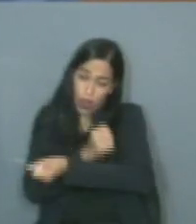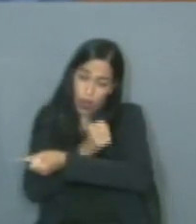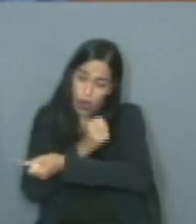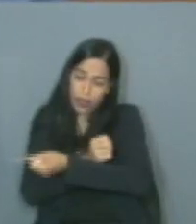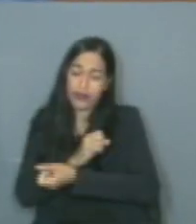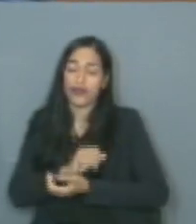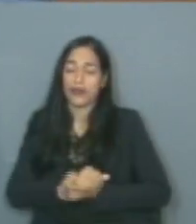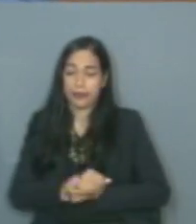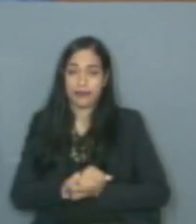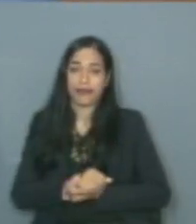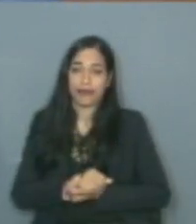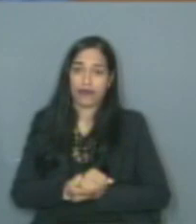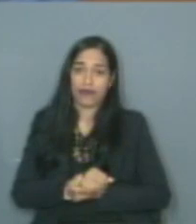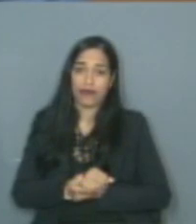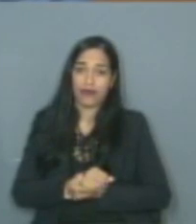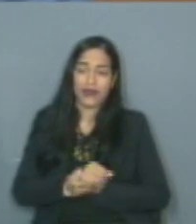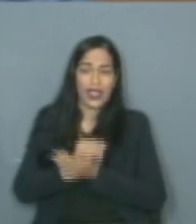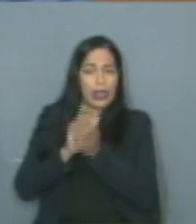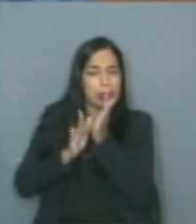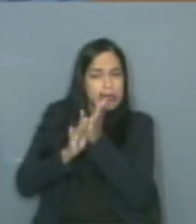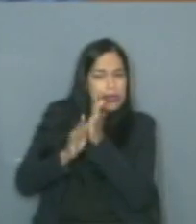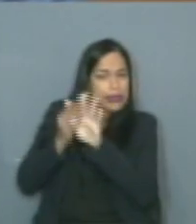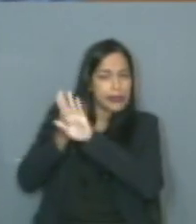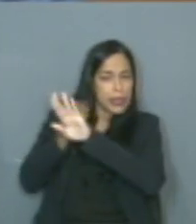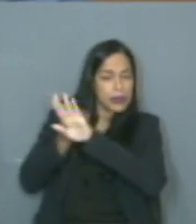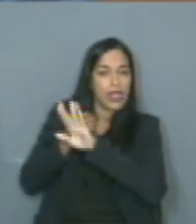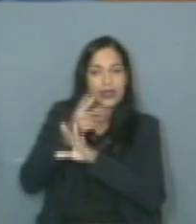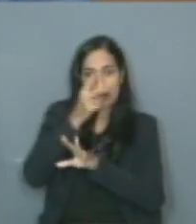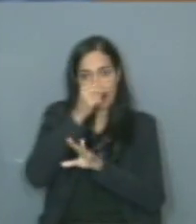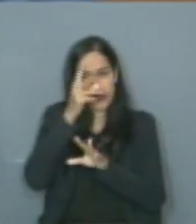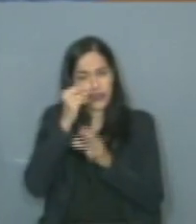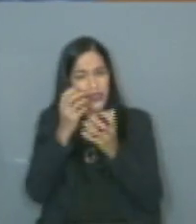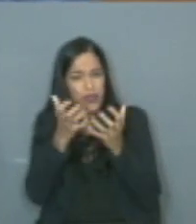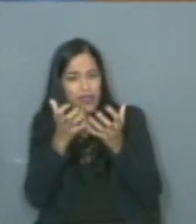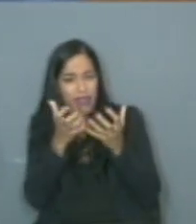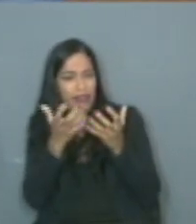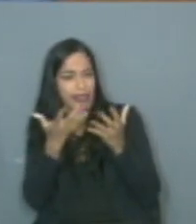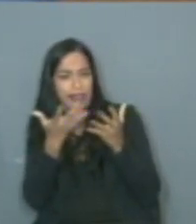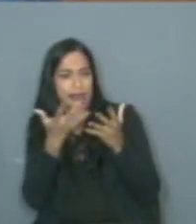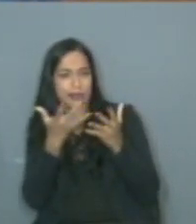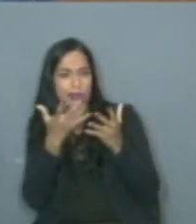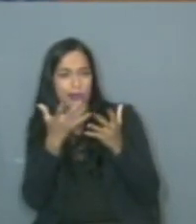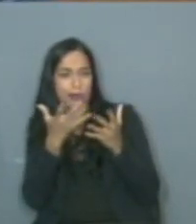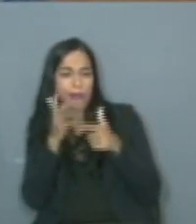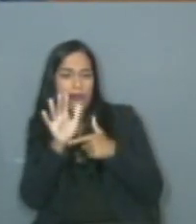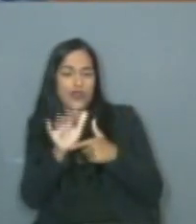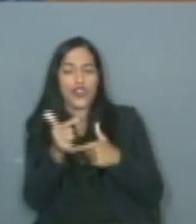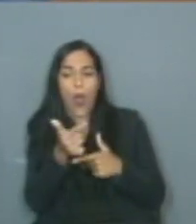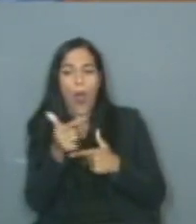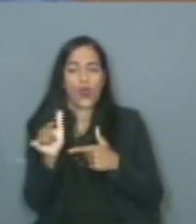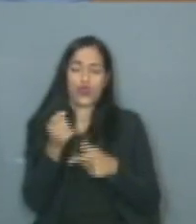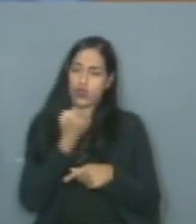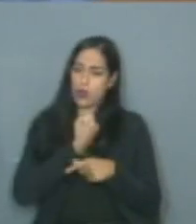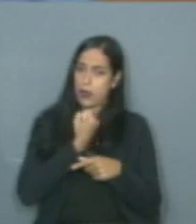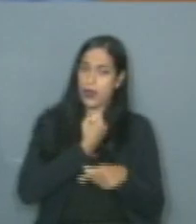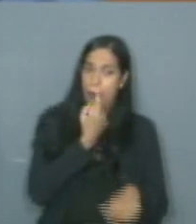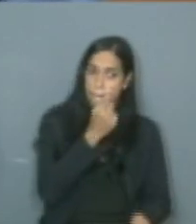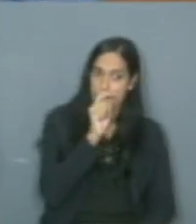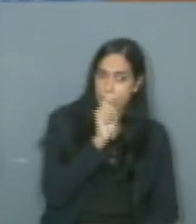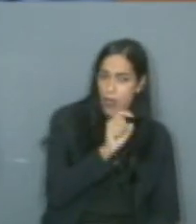impressiona realmente é essa maquiagem da Prefeitura da cidade do Recife, querendo maquiar esses números, porque de 1.800 pessoas para